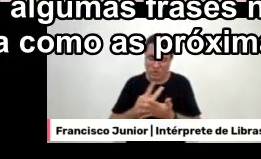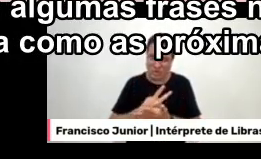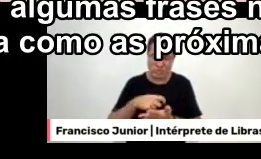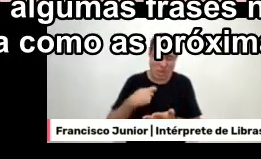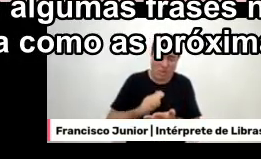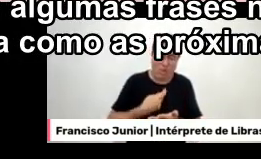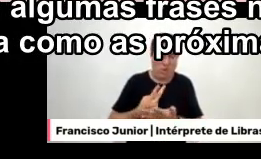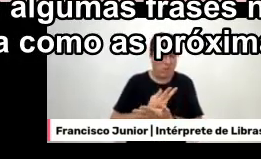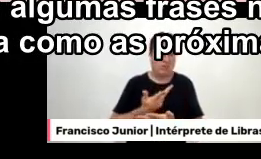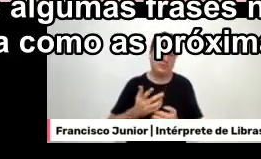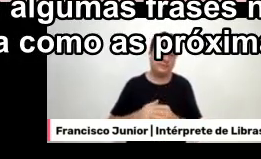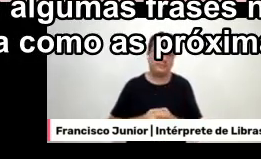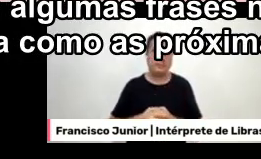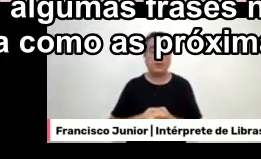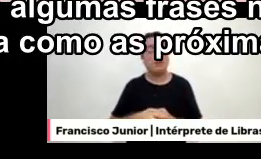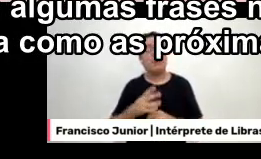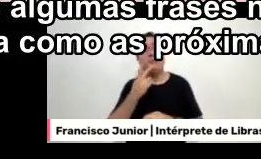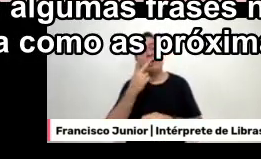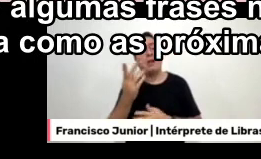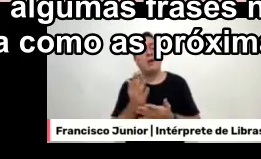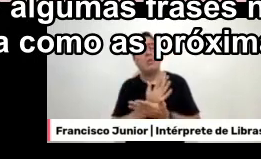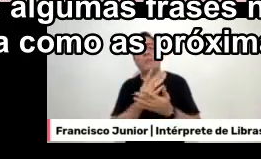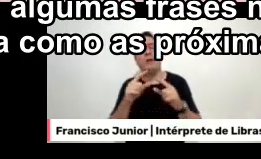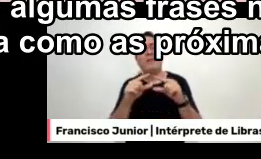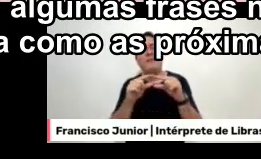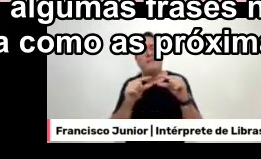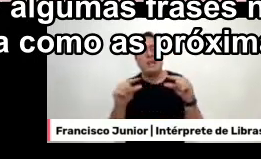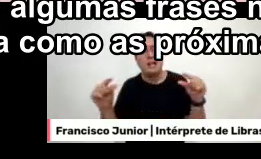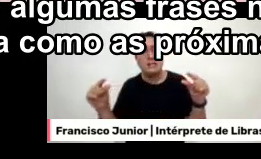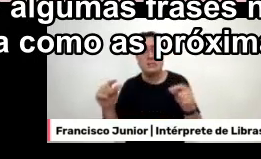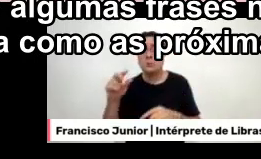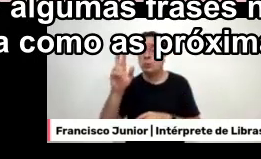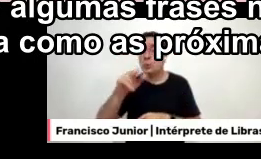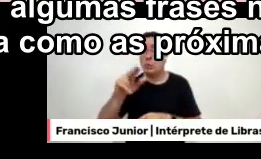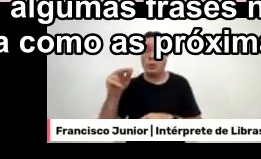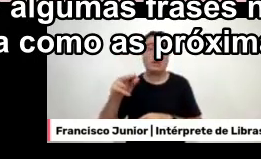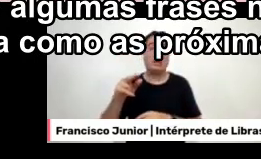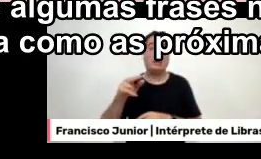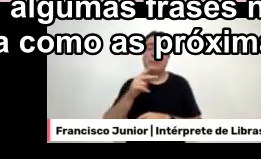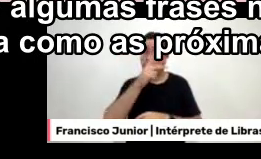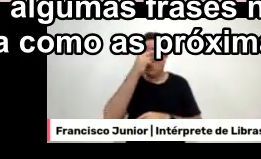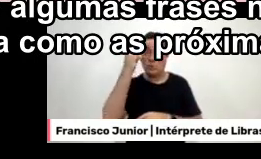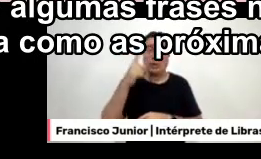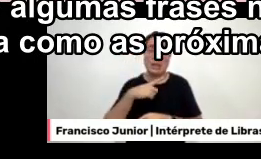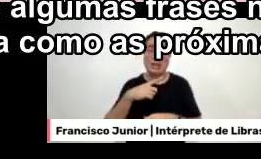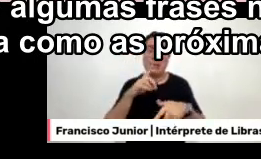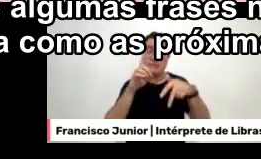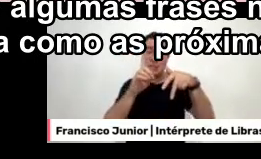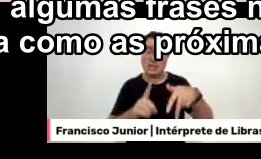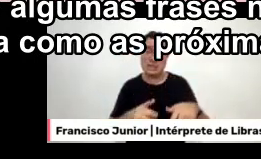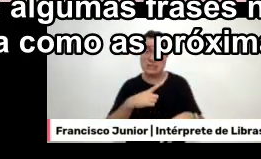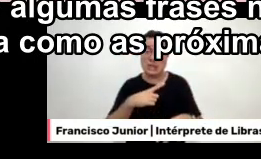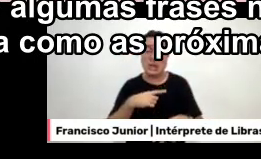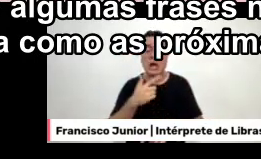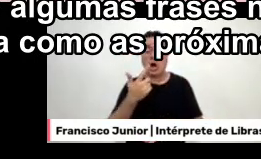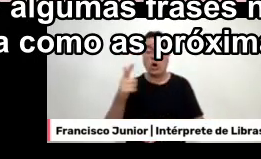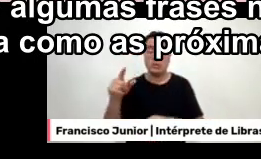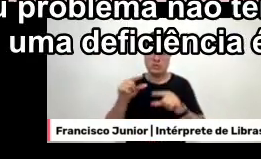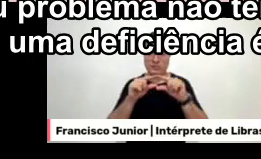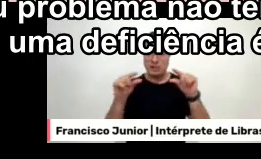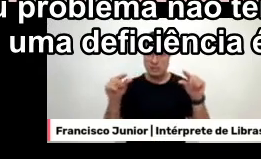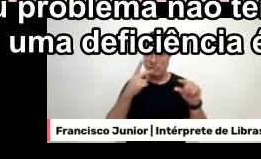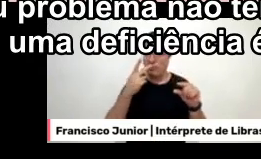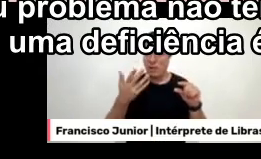né? Não fale algumas frases nunca para uma pessoa com deficiência, como as próximas frases que eu vou falar,